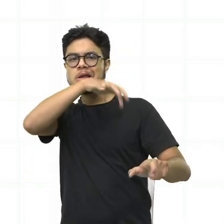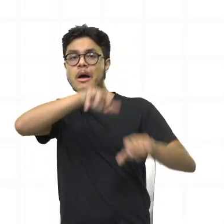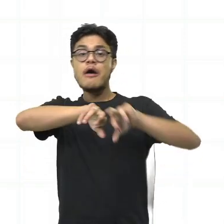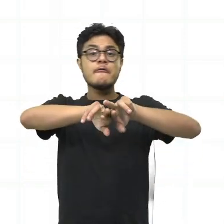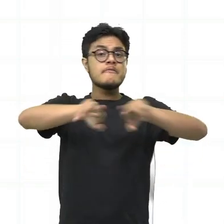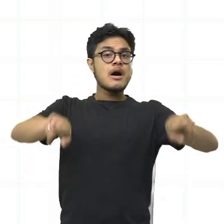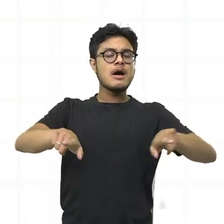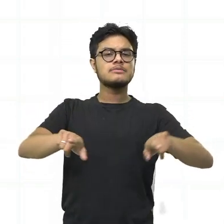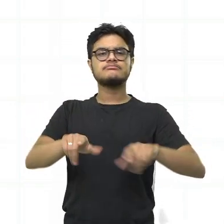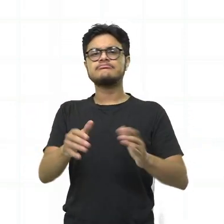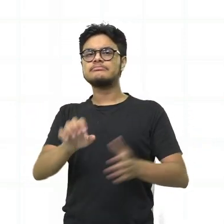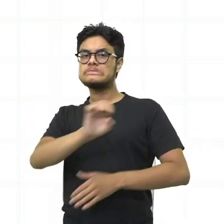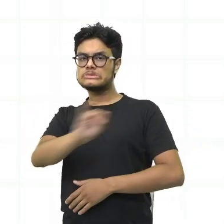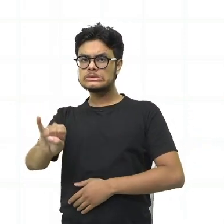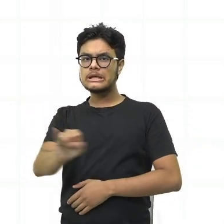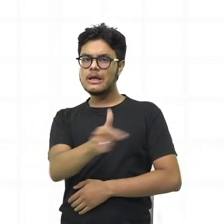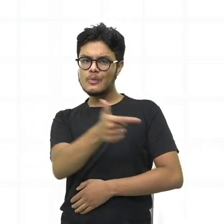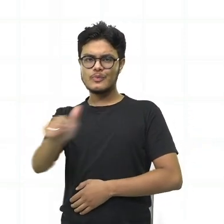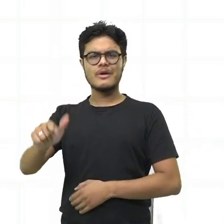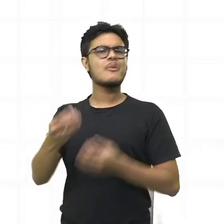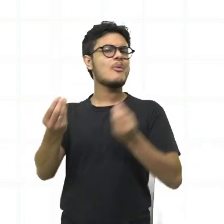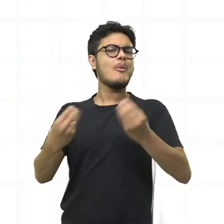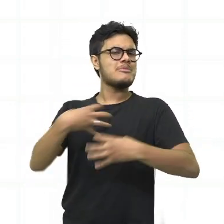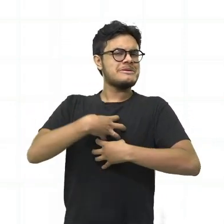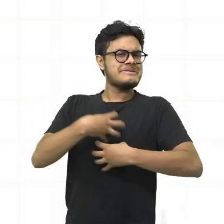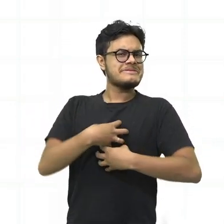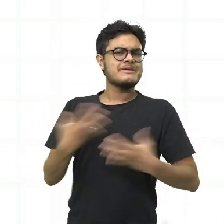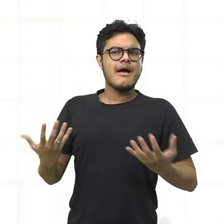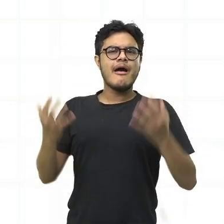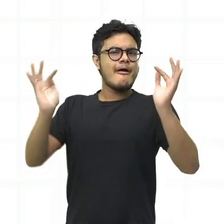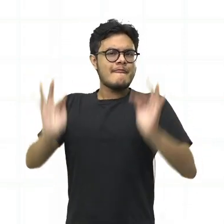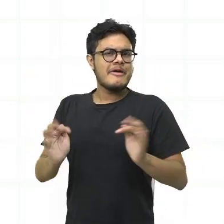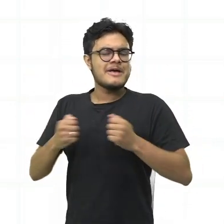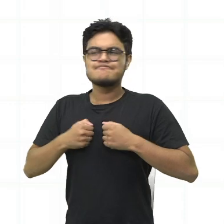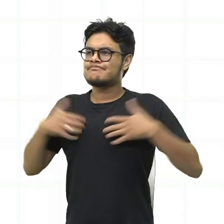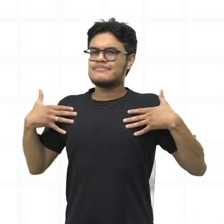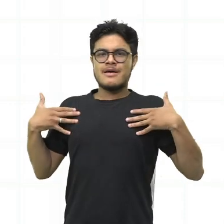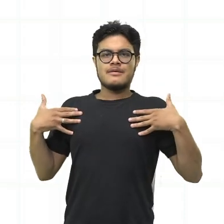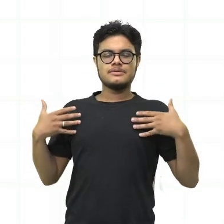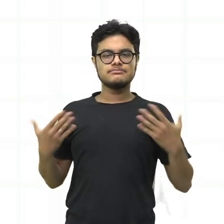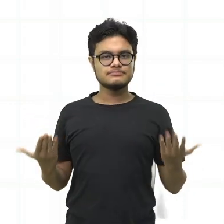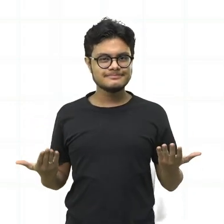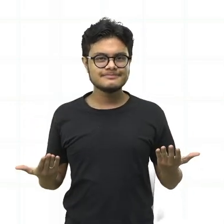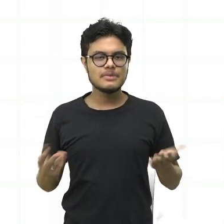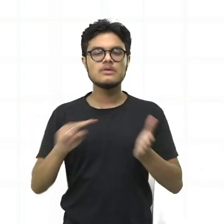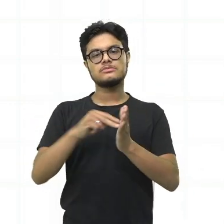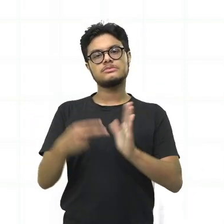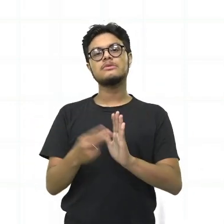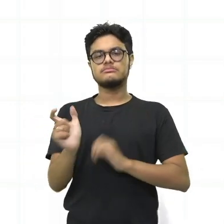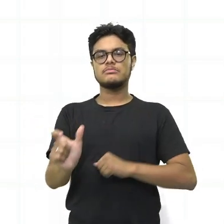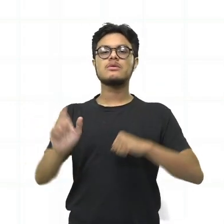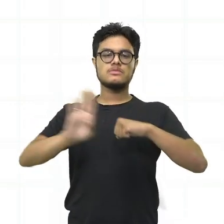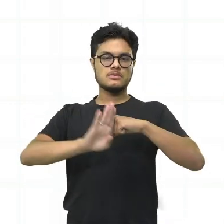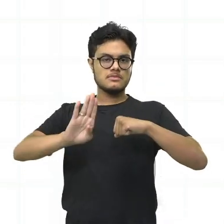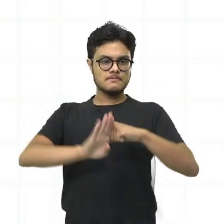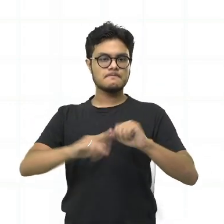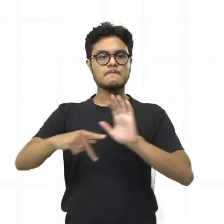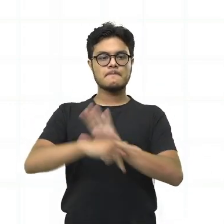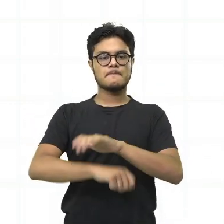Se eu não tiver um ser, como é que eu vou sentir a alegria? Então, Nesse caso, alegria é um